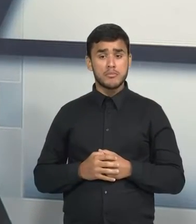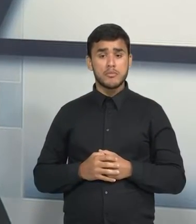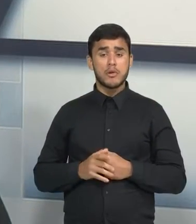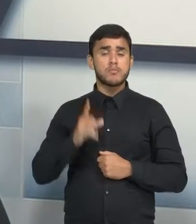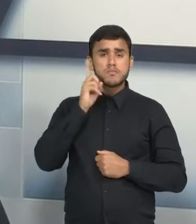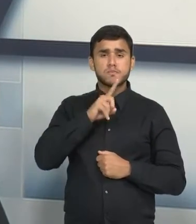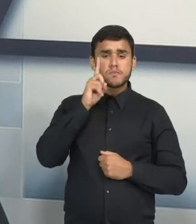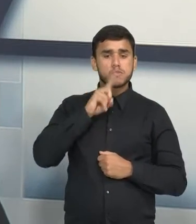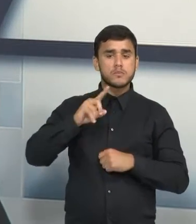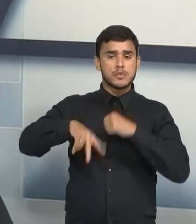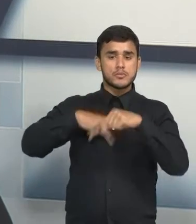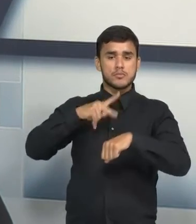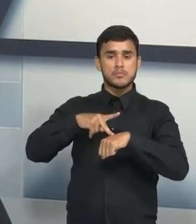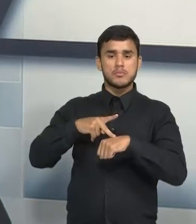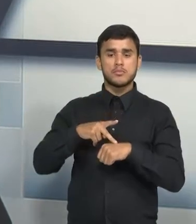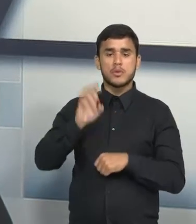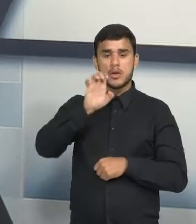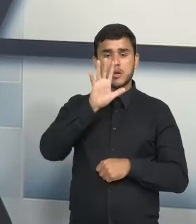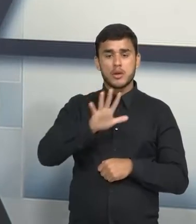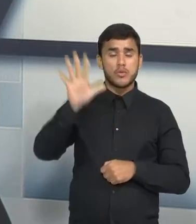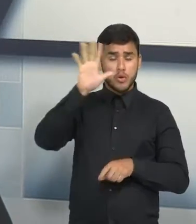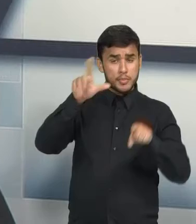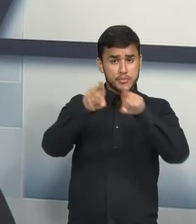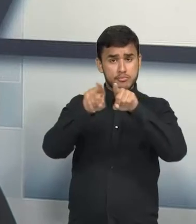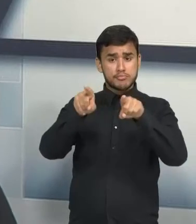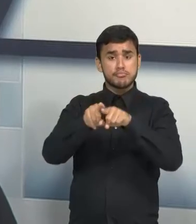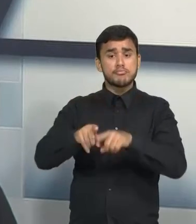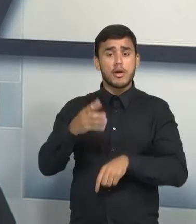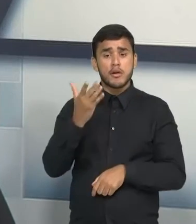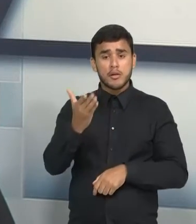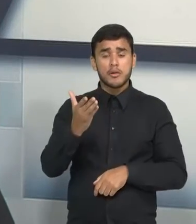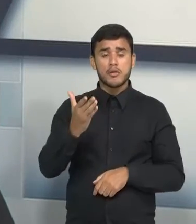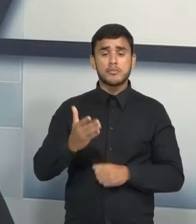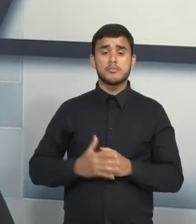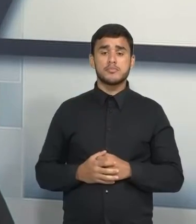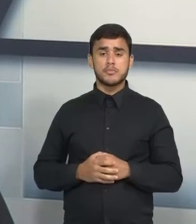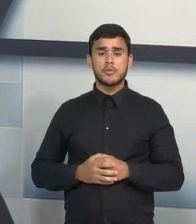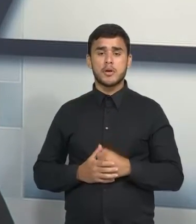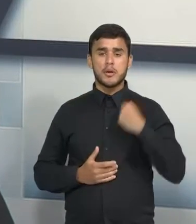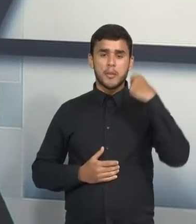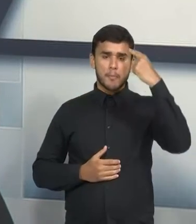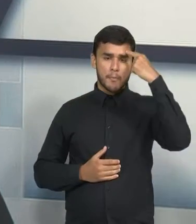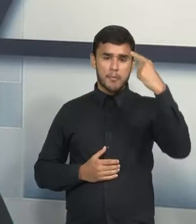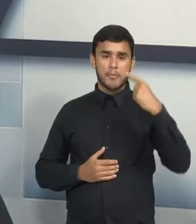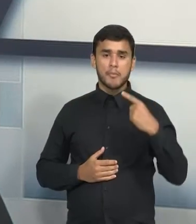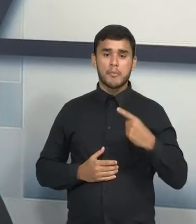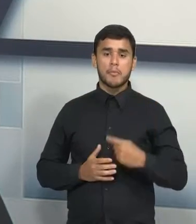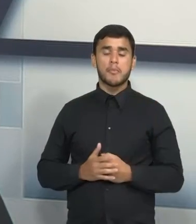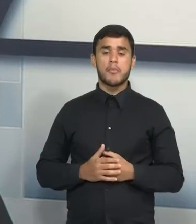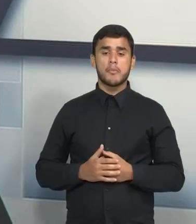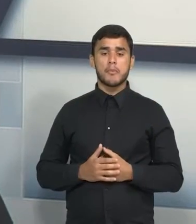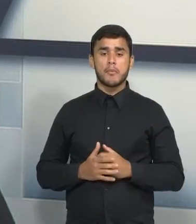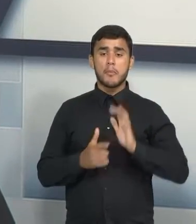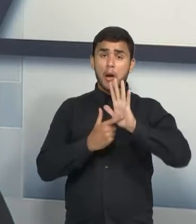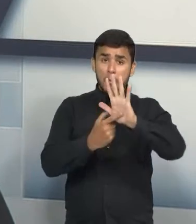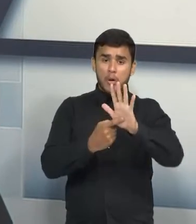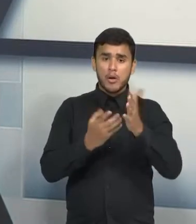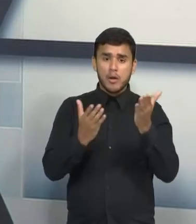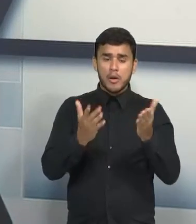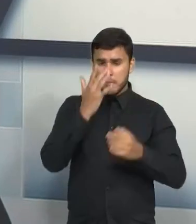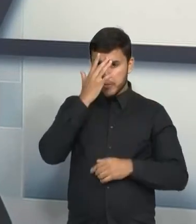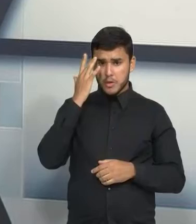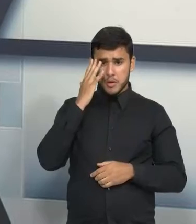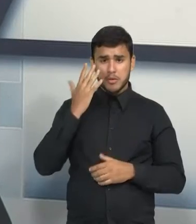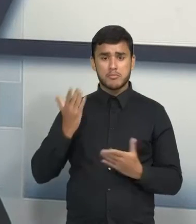os Estados Unidos, a Europa, para ser bem claro para as pessoas que estão pregando aí que o governador devia ir no caminho que vocês querem. É porque vocês